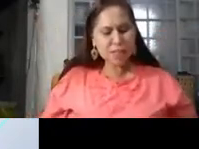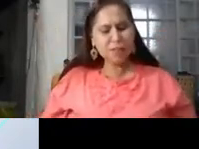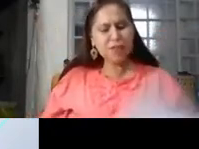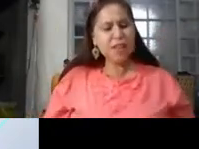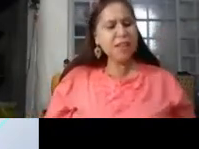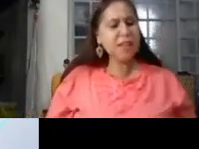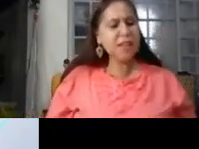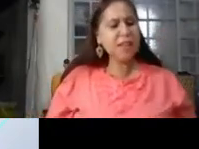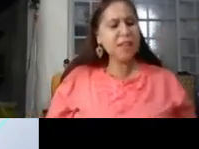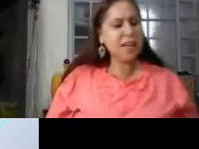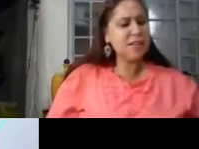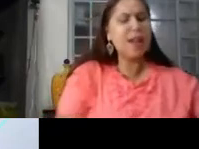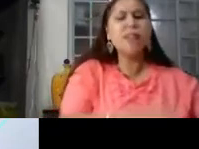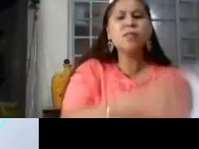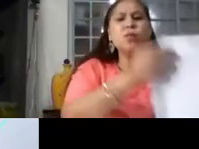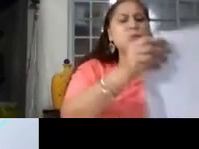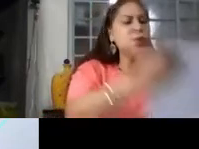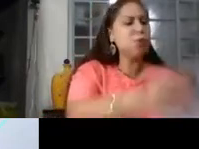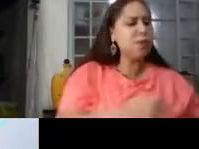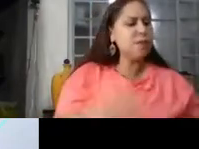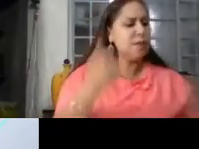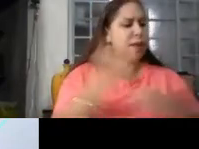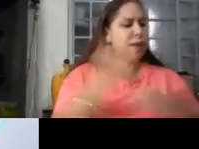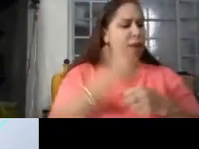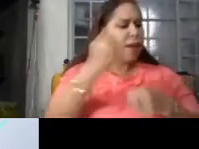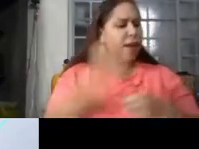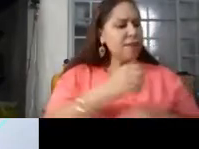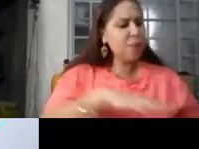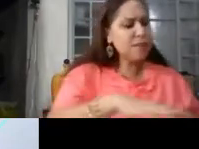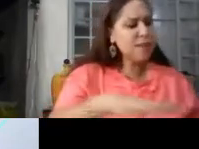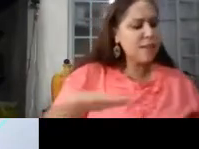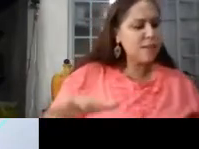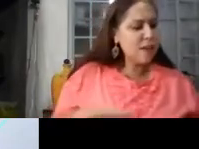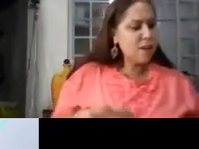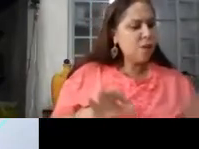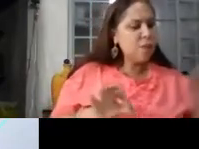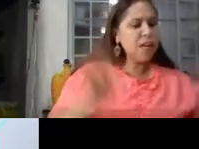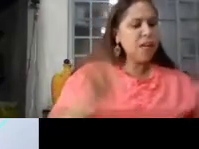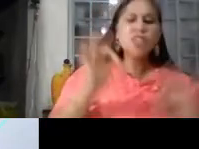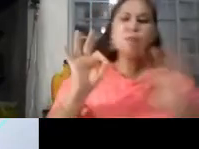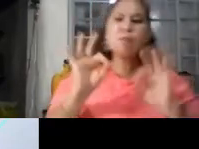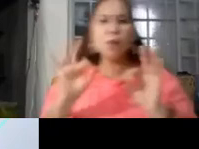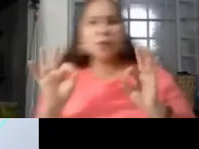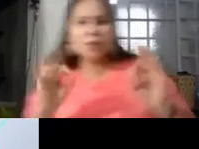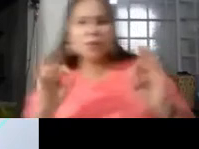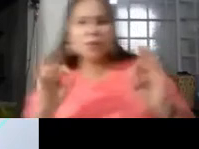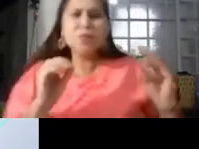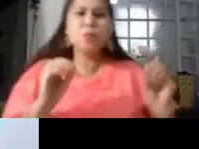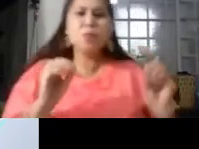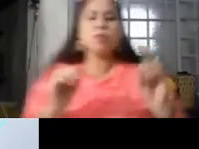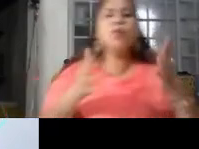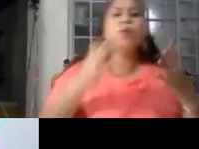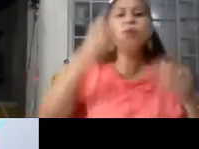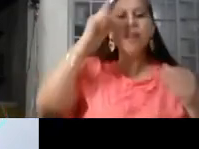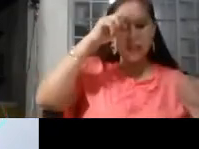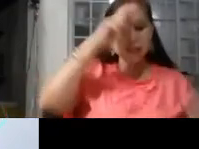a gente vai analisar as construções espaciais, né? Como é que a gente monta no espaço? Foi